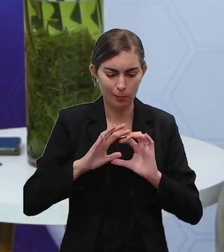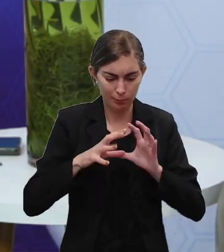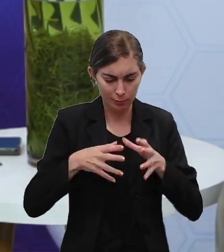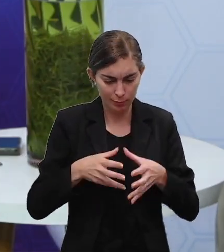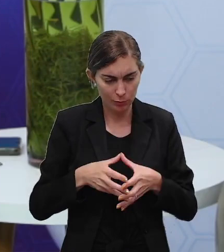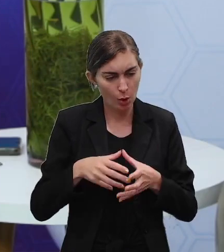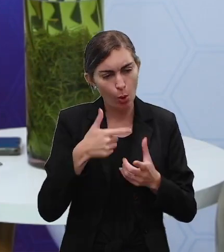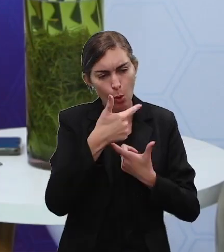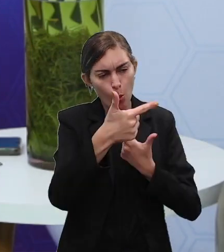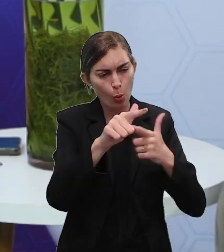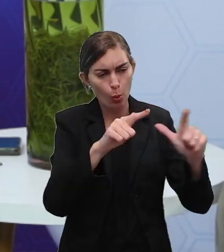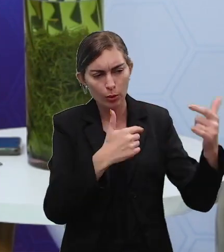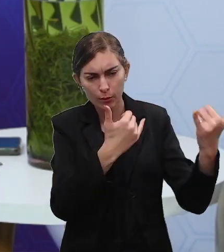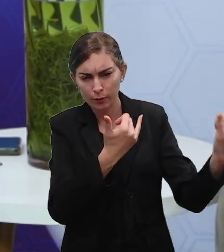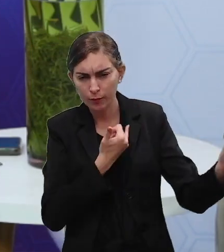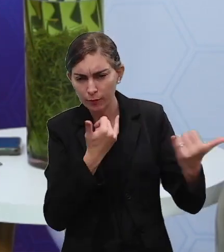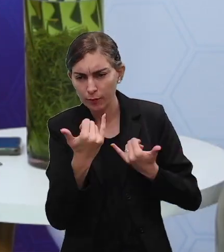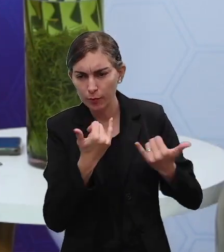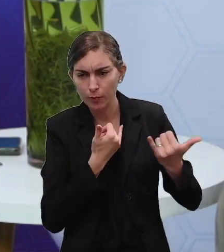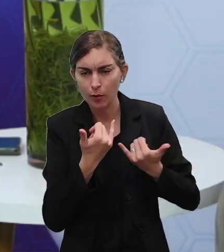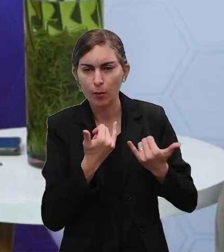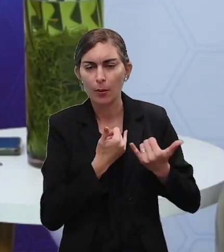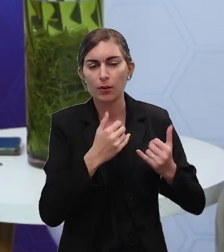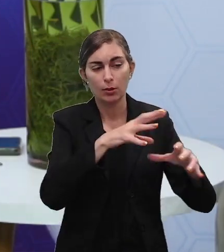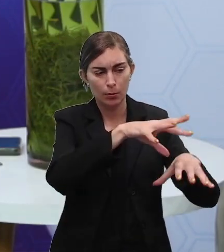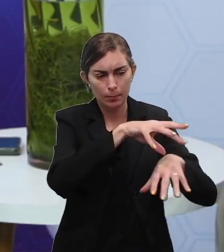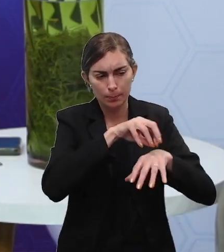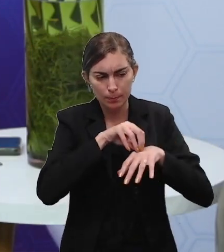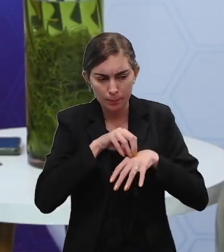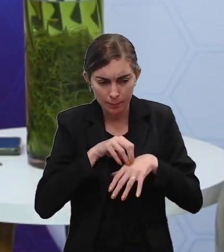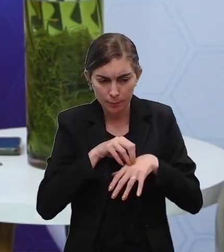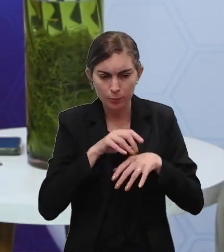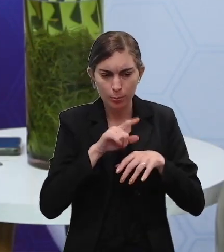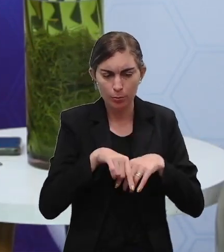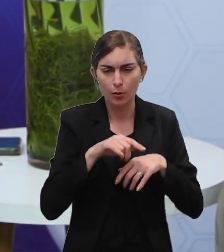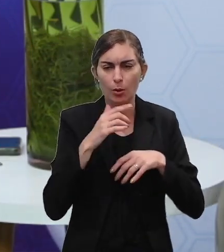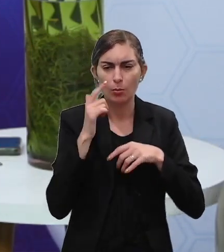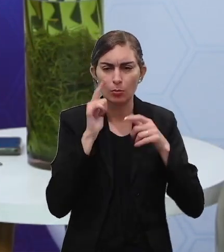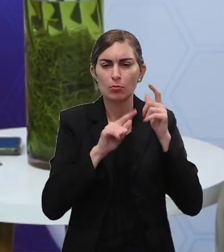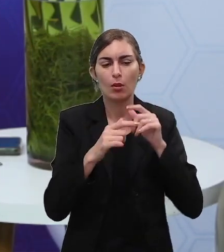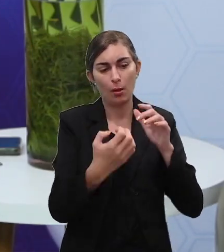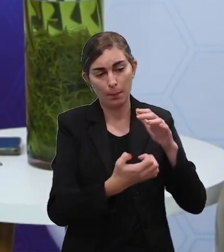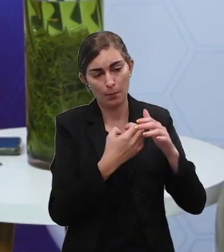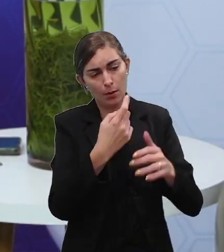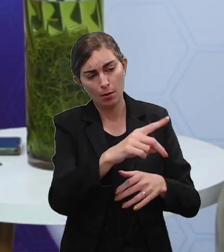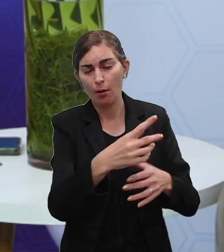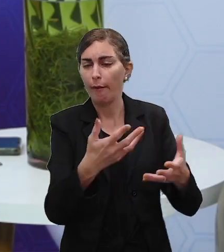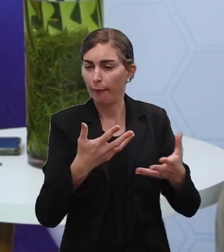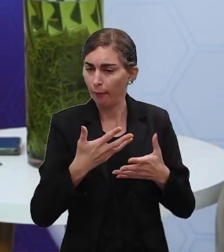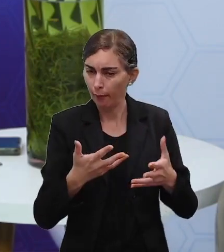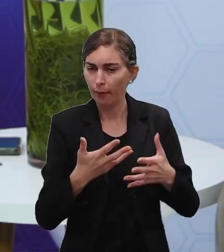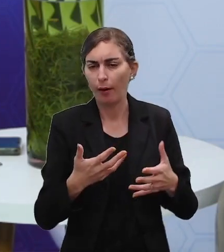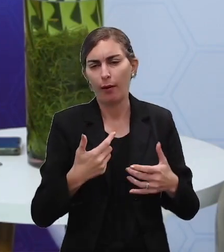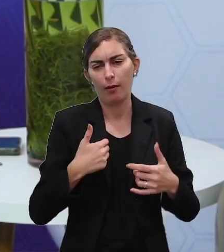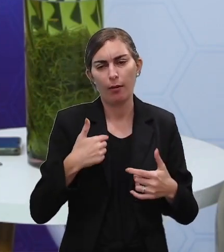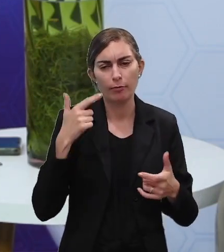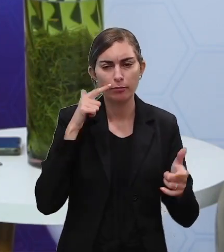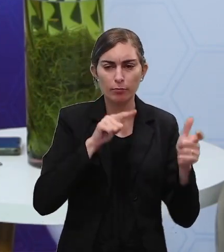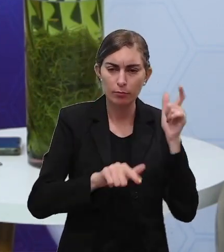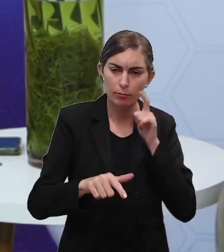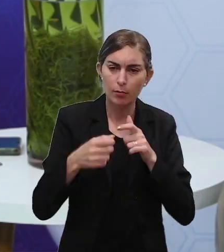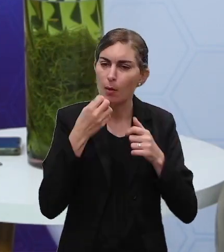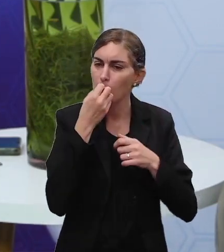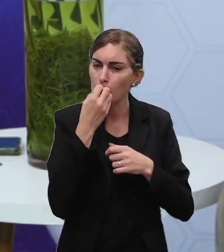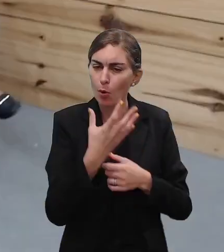aglomerado com outras informações e essas informações dê o resultado que a empresa precisa, que vai ser o resultado em uma